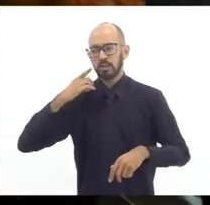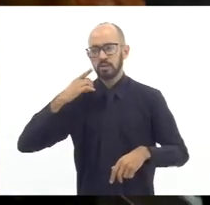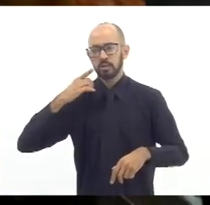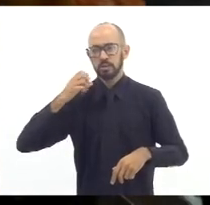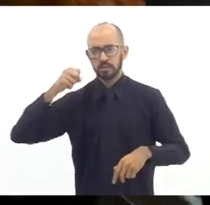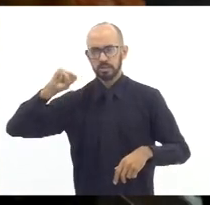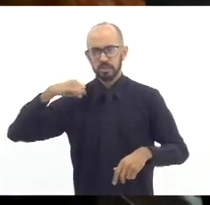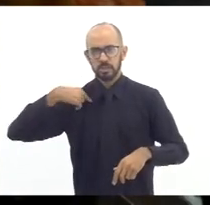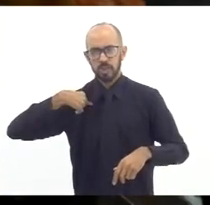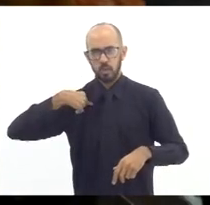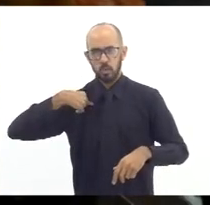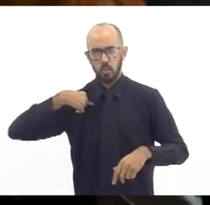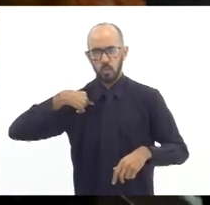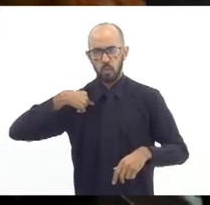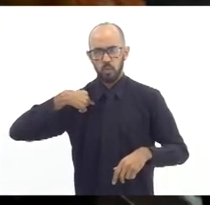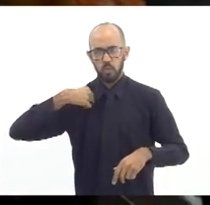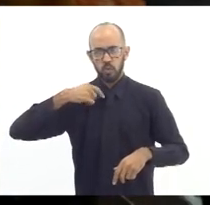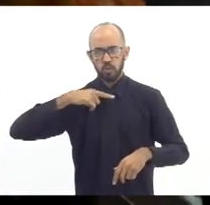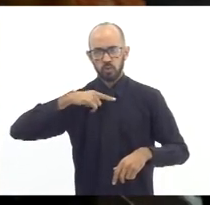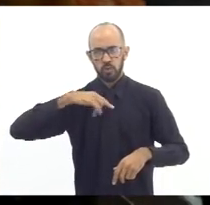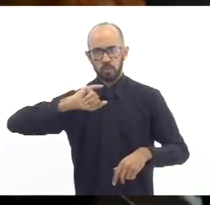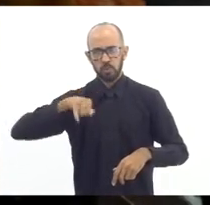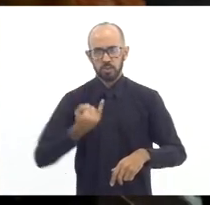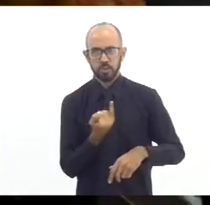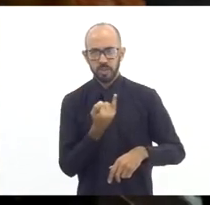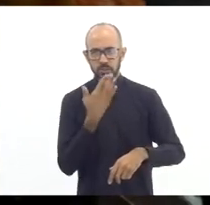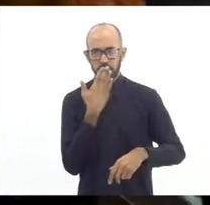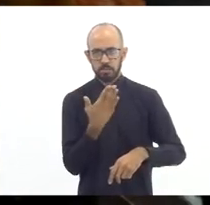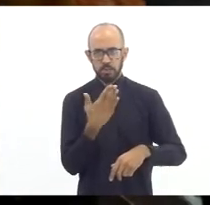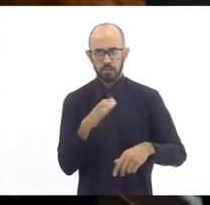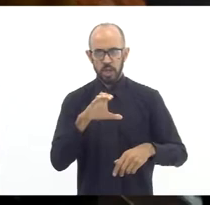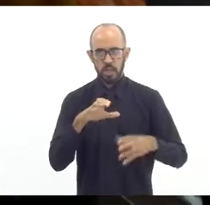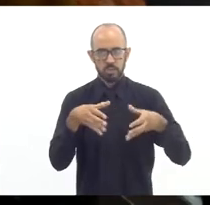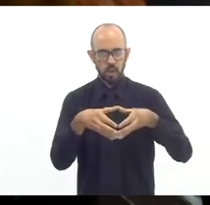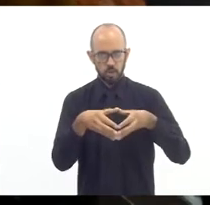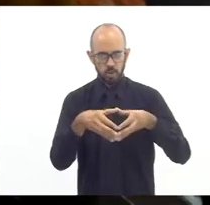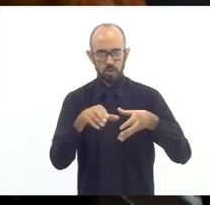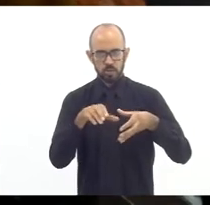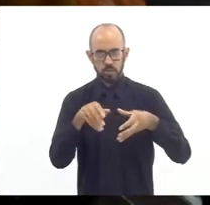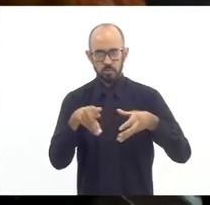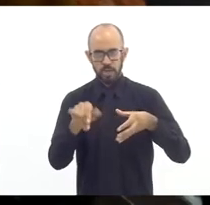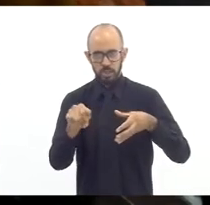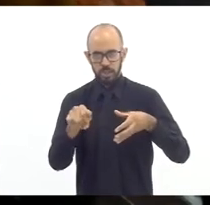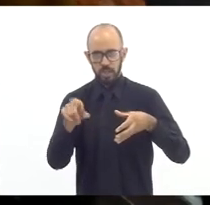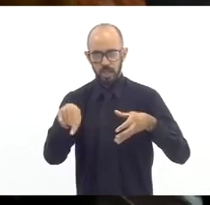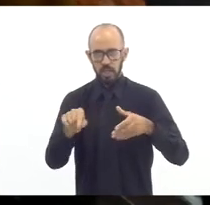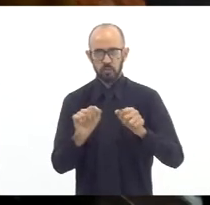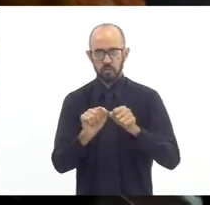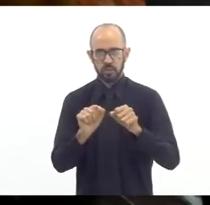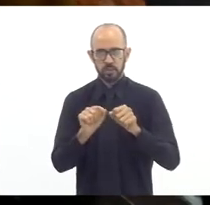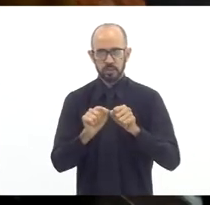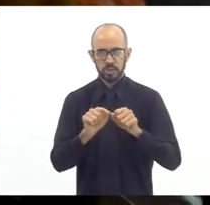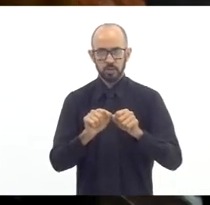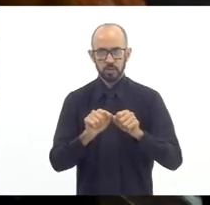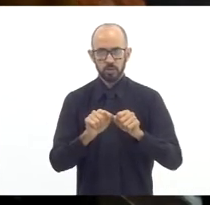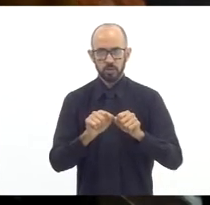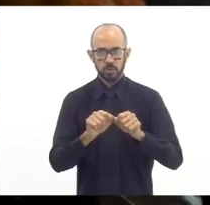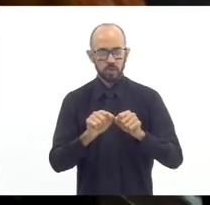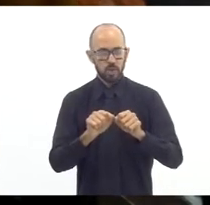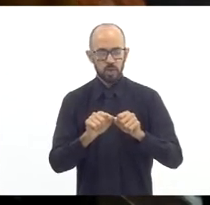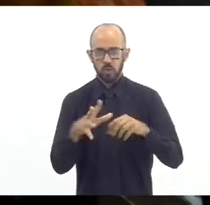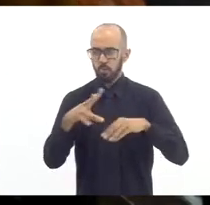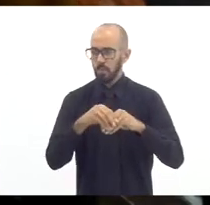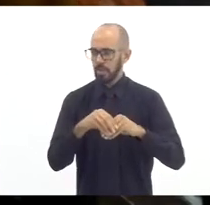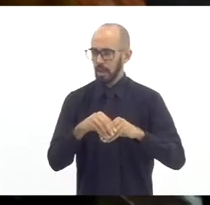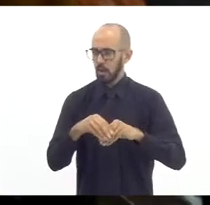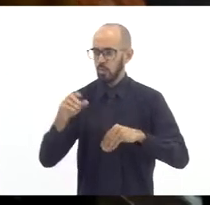tivesse a oportunidade de fazer um pedido a essa comissão, era fazer coro ao discurso do deputado Luiz Paulo, que